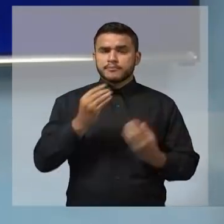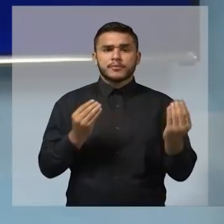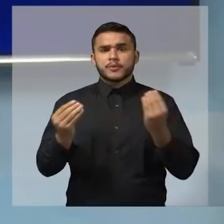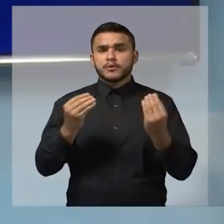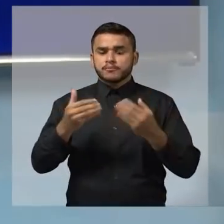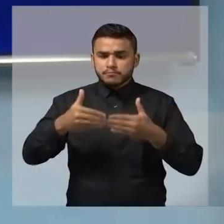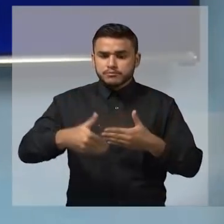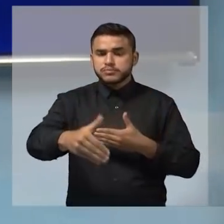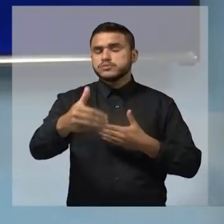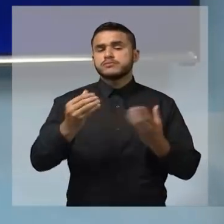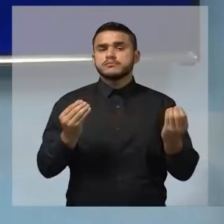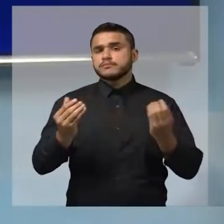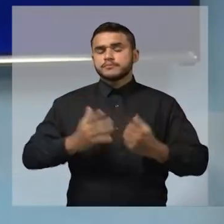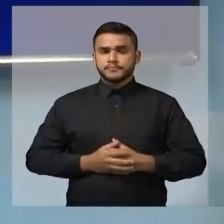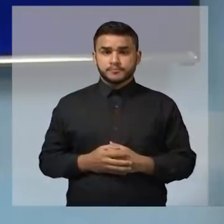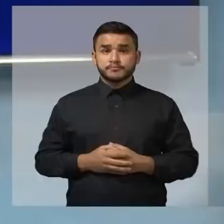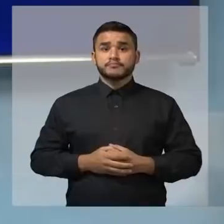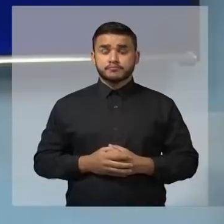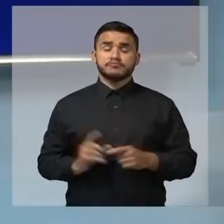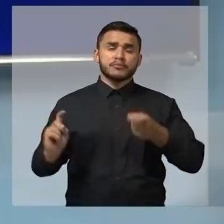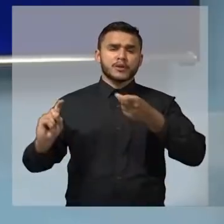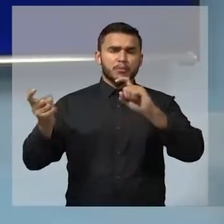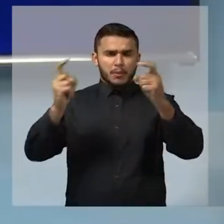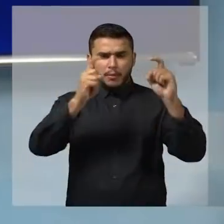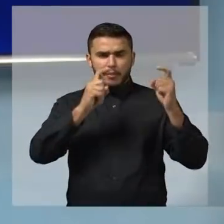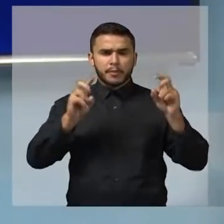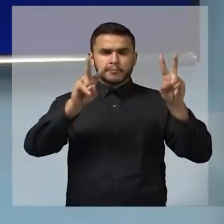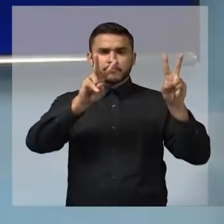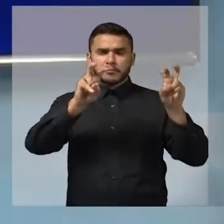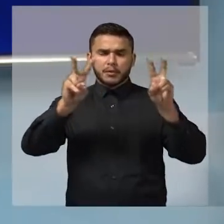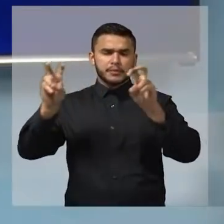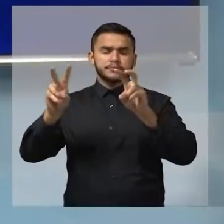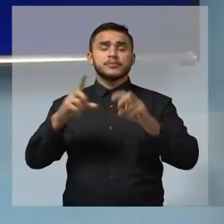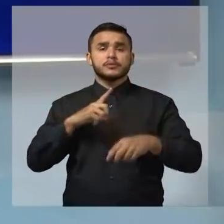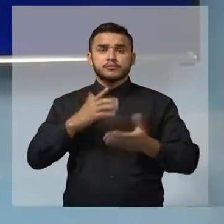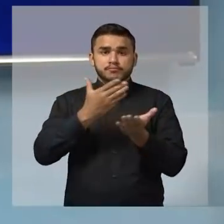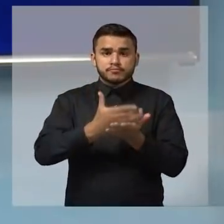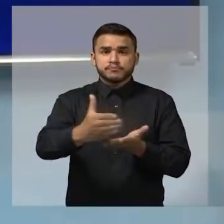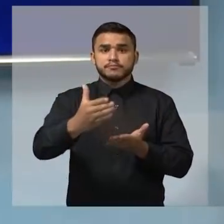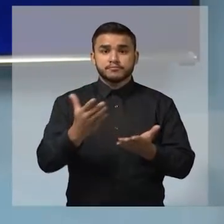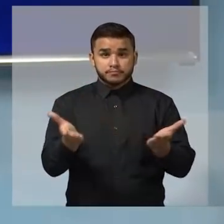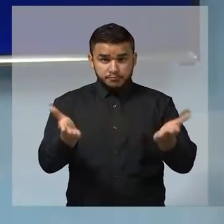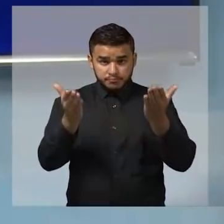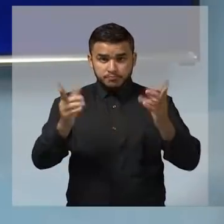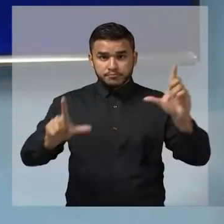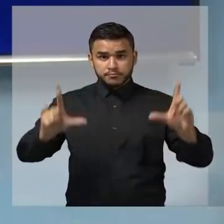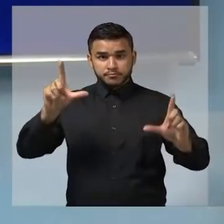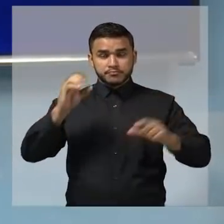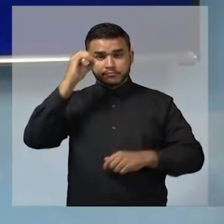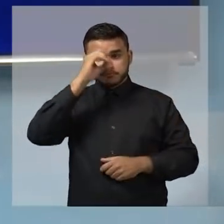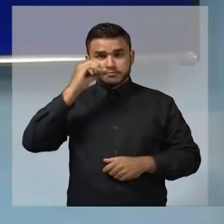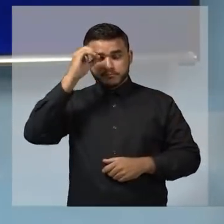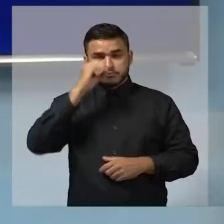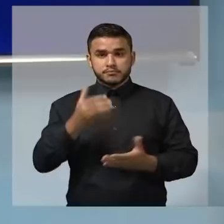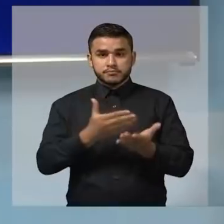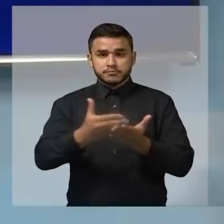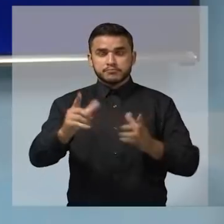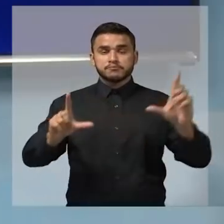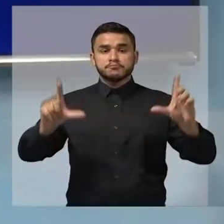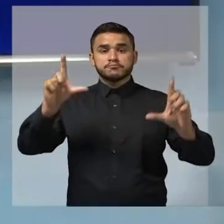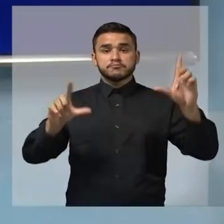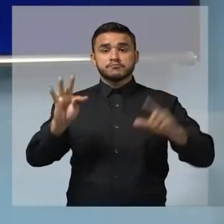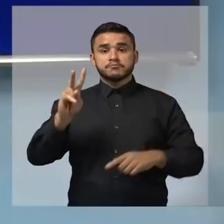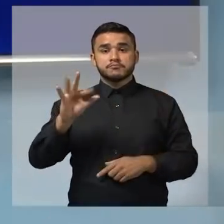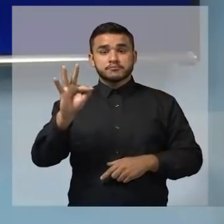partir de agora. É para discutirmos os vários ângulos dessa questão que estamos iniciando mais uma edição do programa Observatório pela TV Fortaleza,